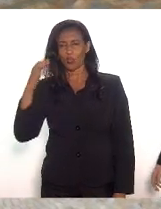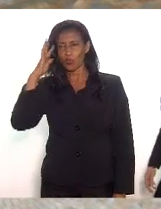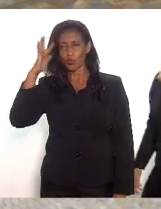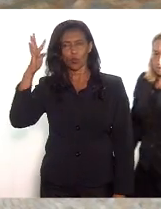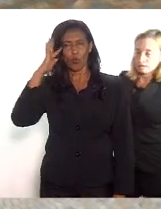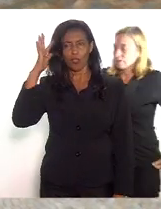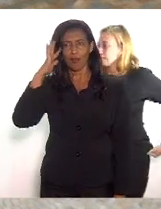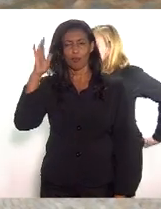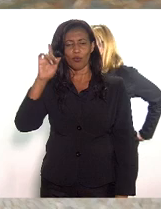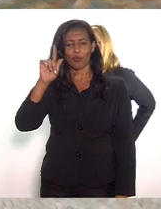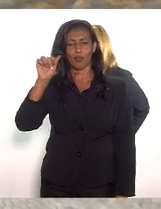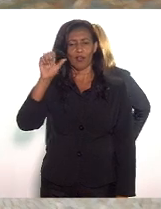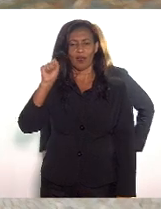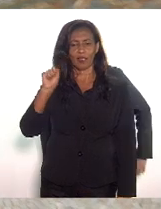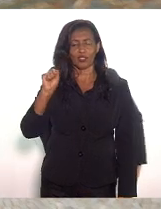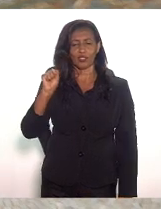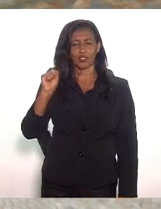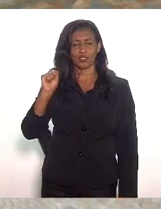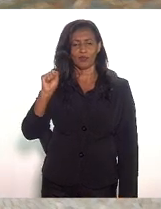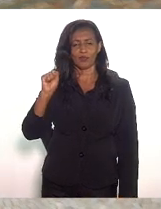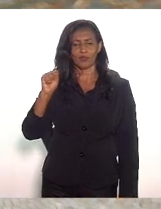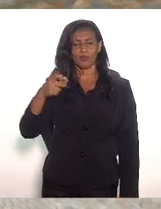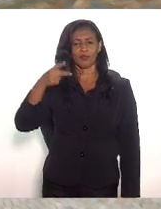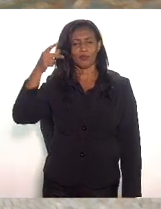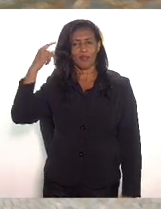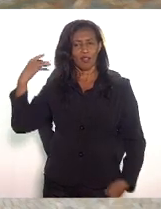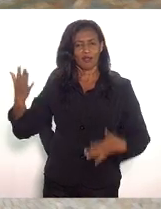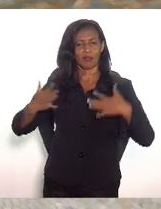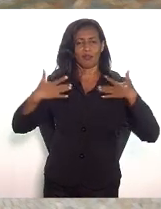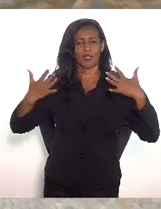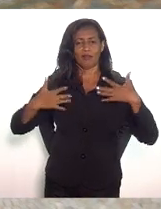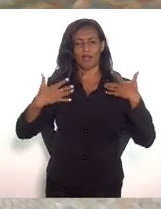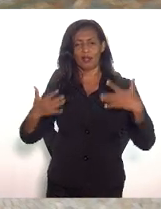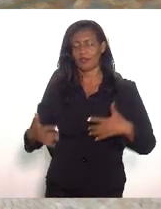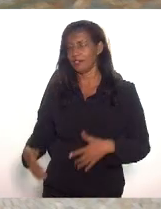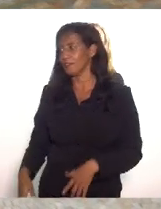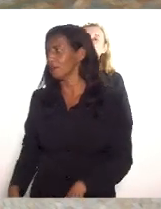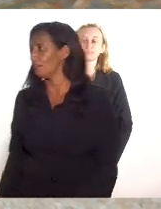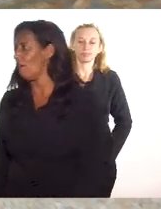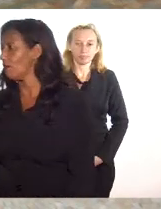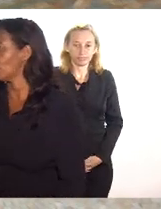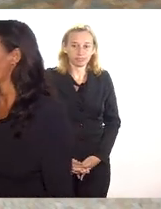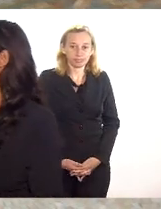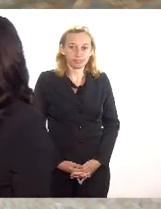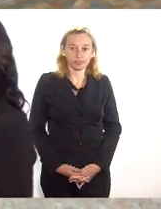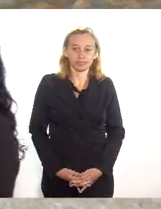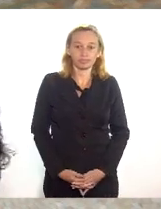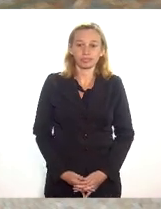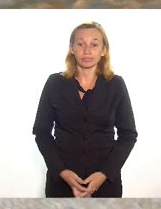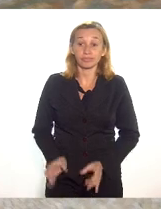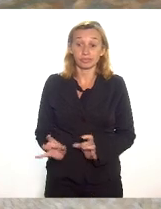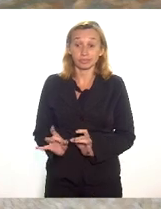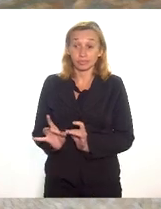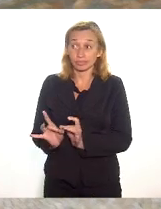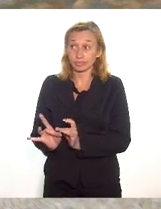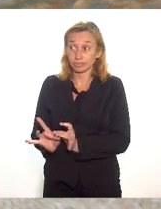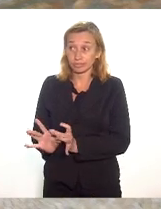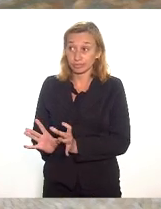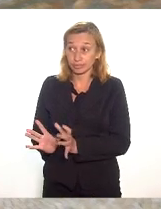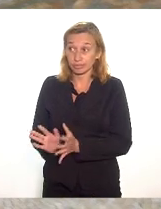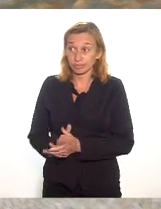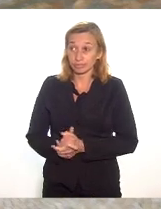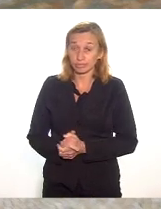gás, na época ficamos animados quando a privatização